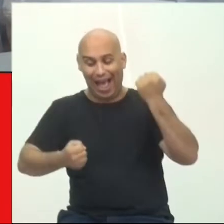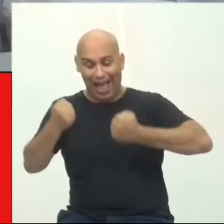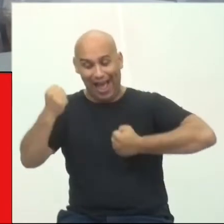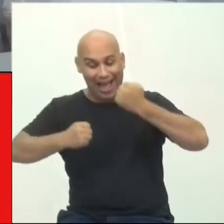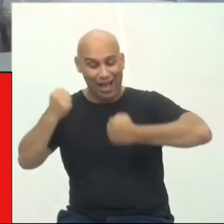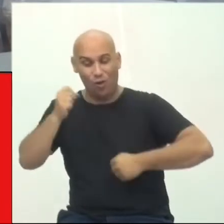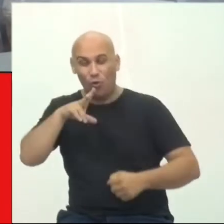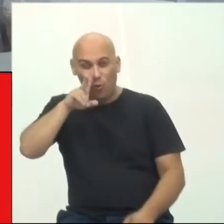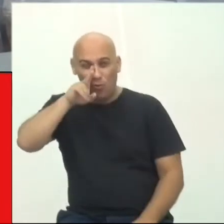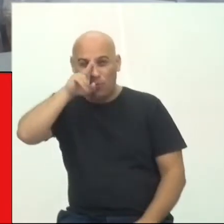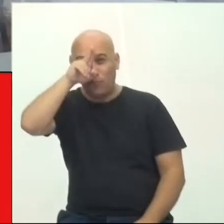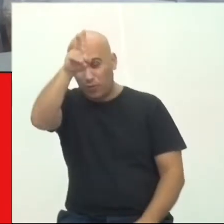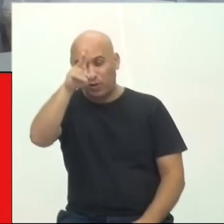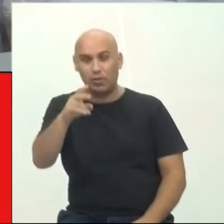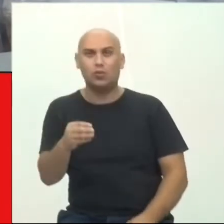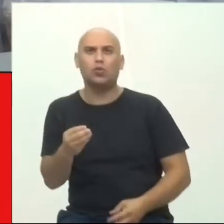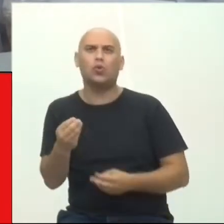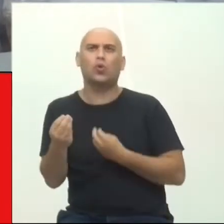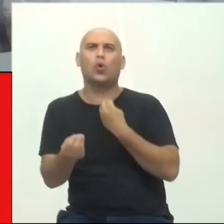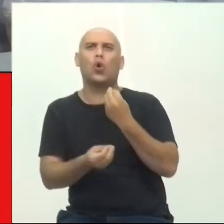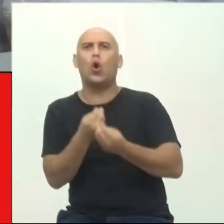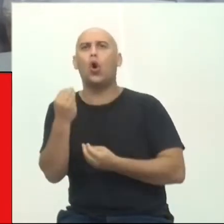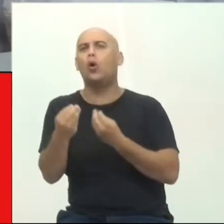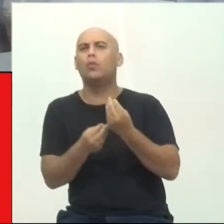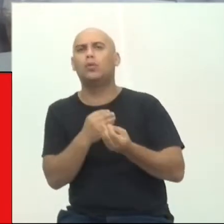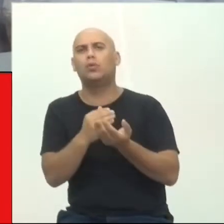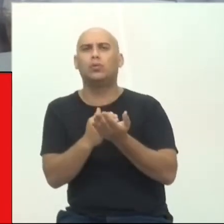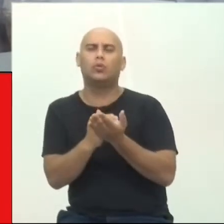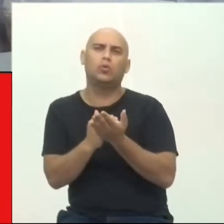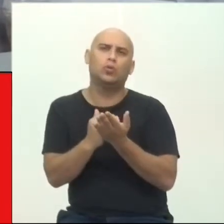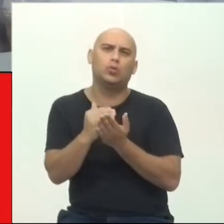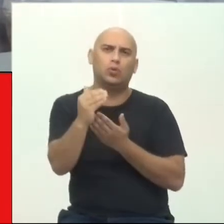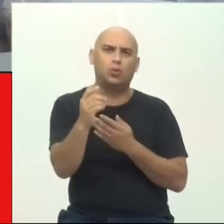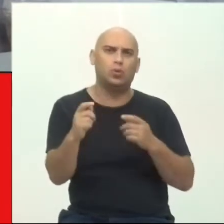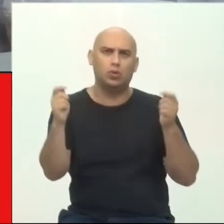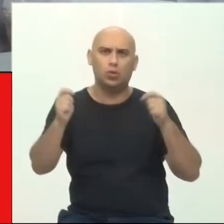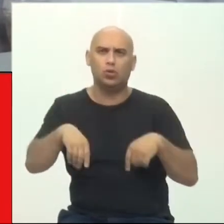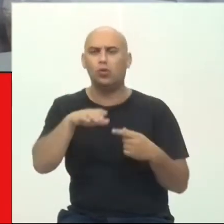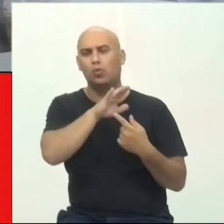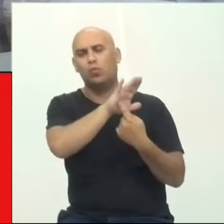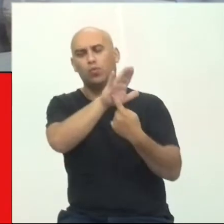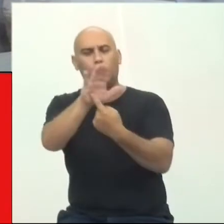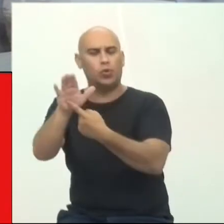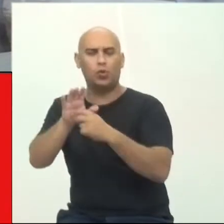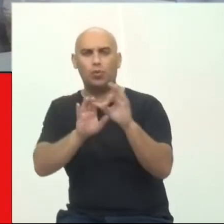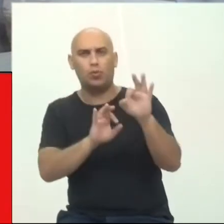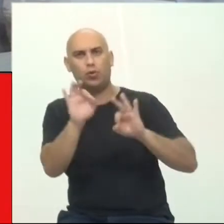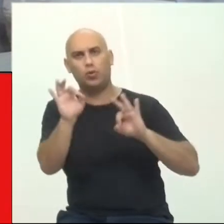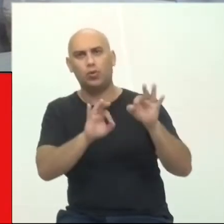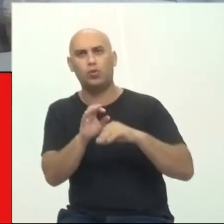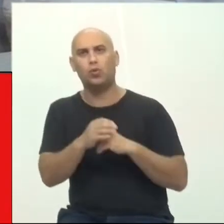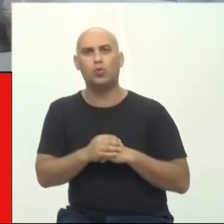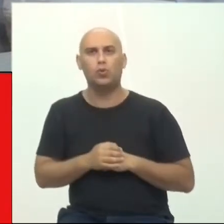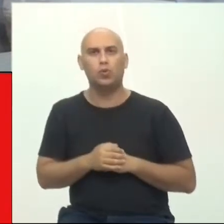eu fiquei pensando que talvez, eu não sei se foi contemplado ou não no projeto. Não,